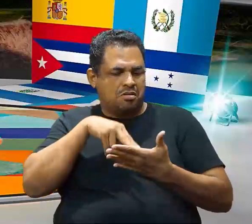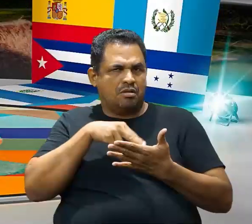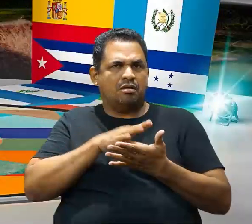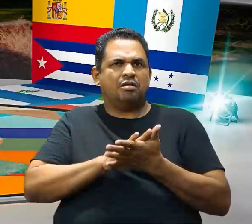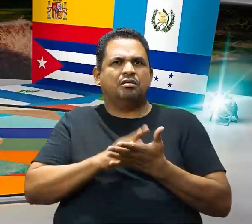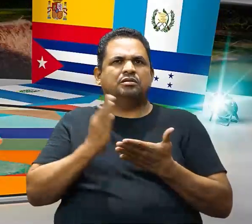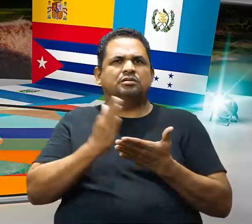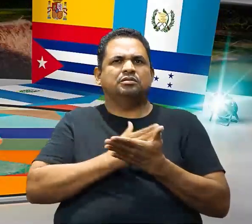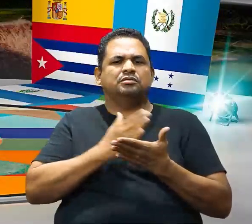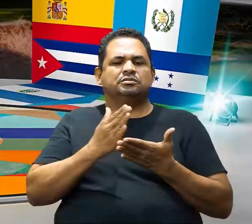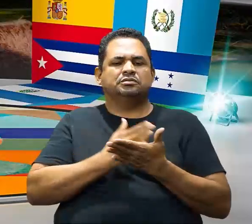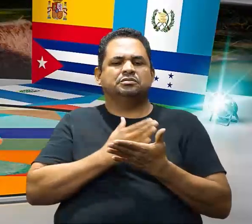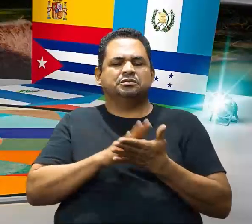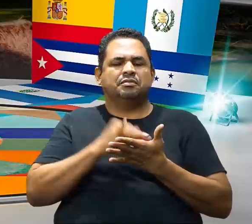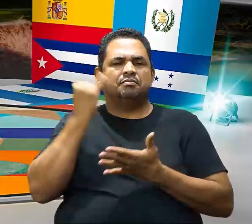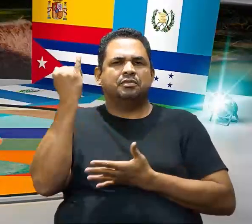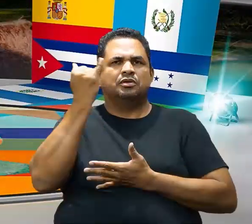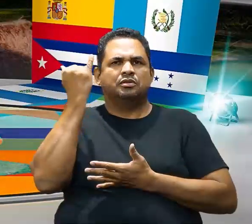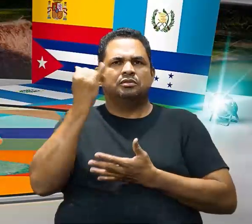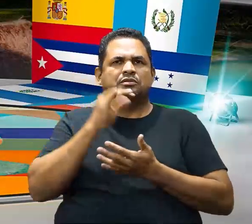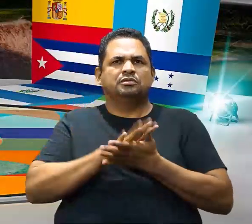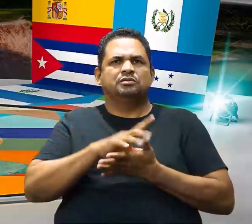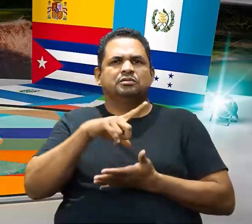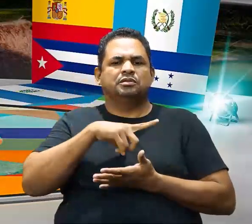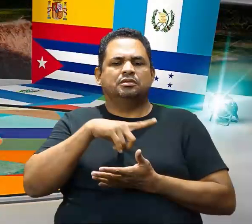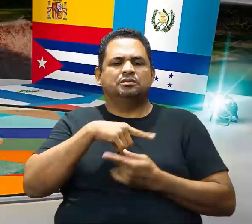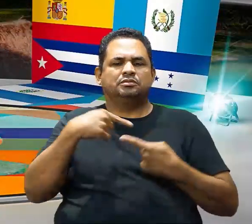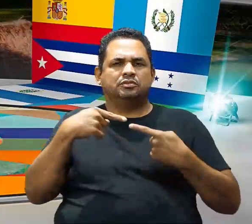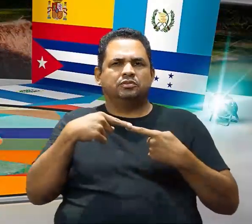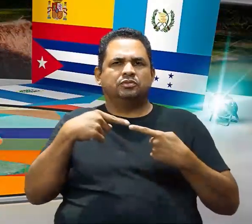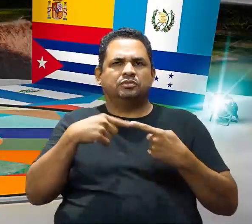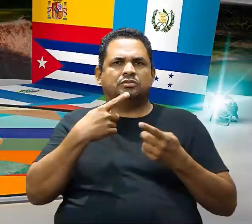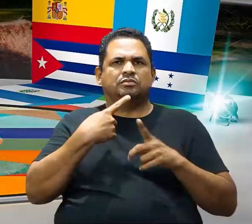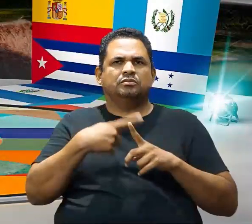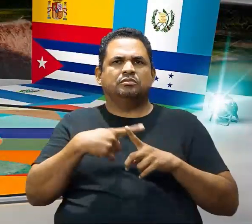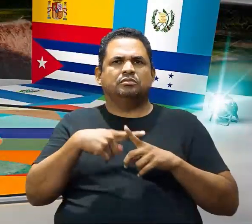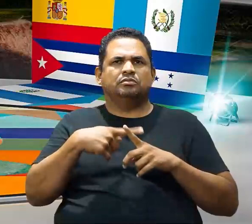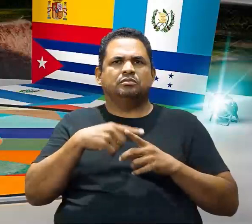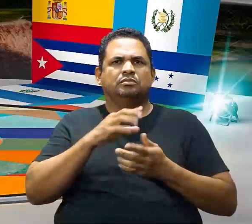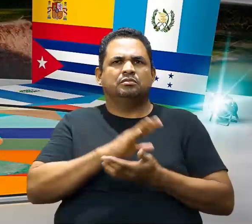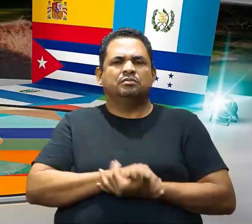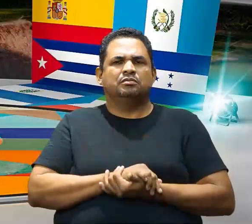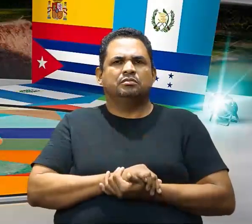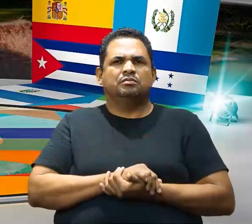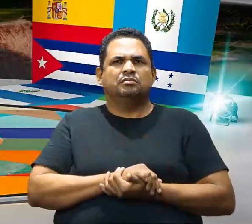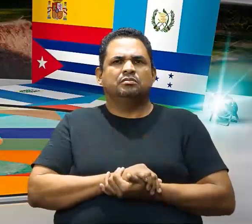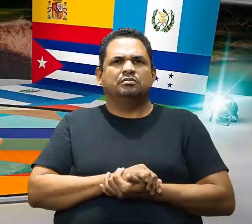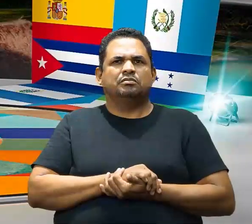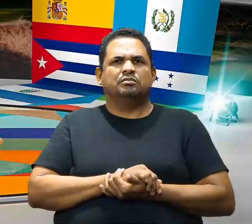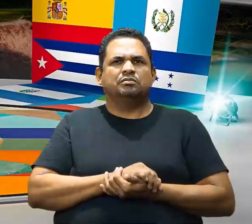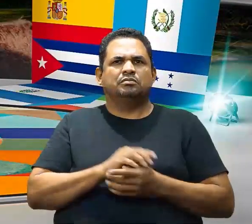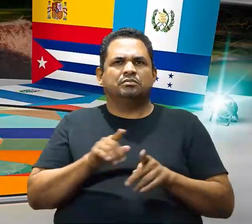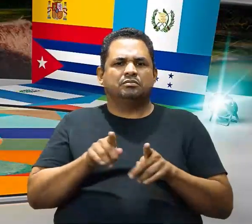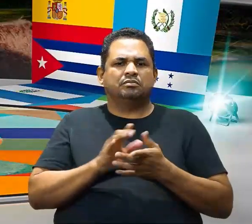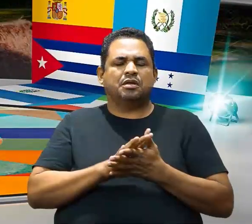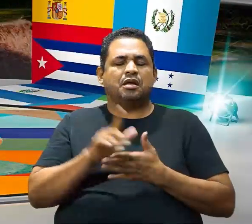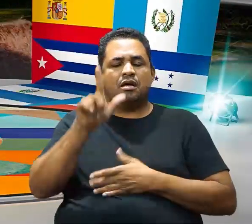bem importante que você tenha esse contato. Verdade. Porque é um livro, assim, muito importante, tanto para a